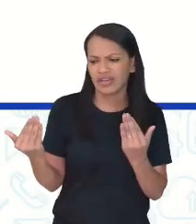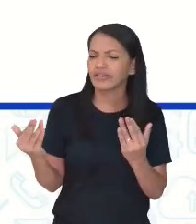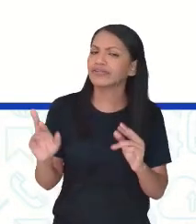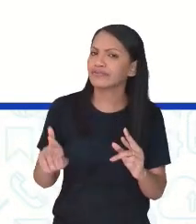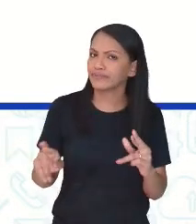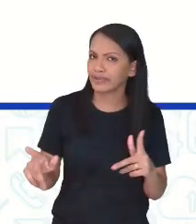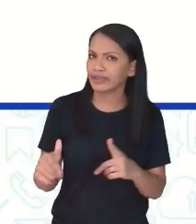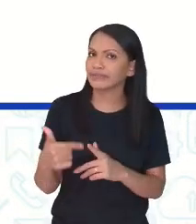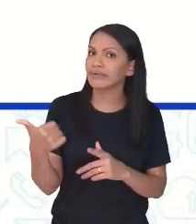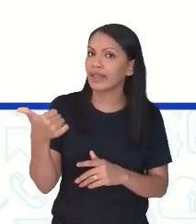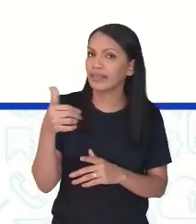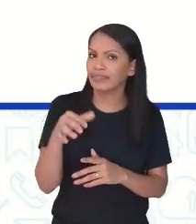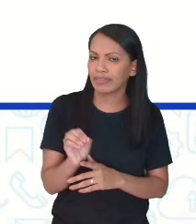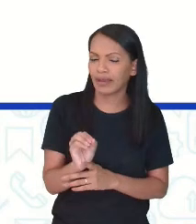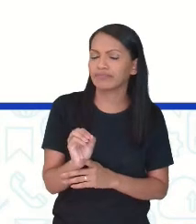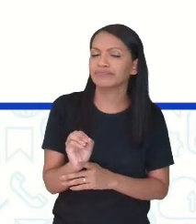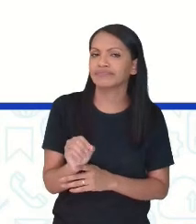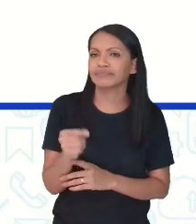tivesse recolhido aí